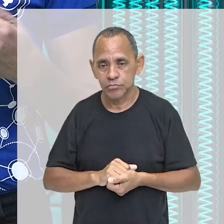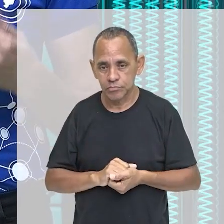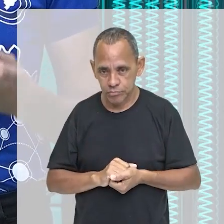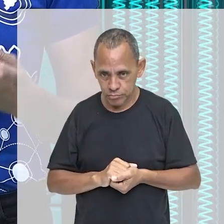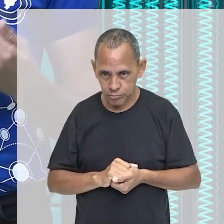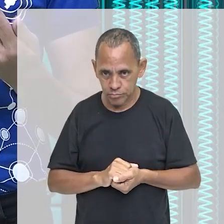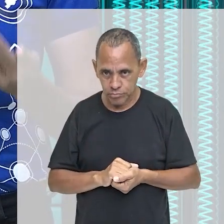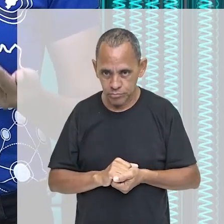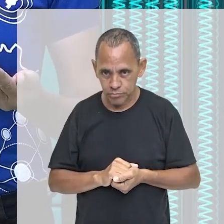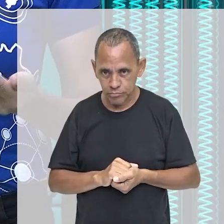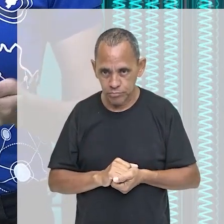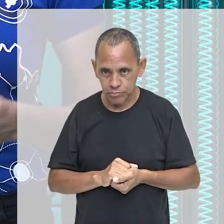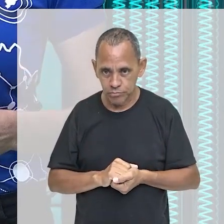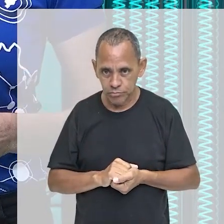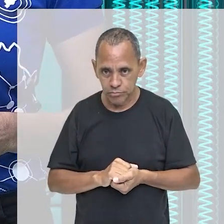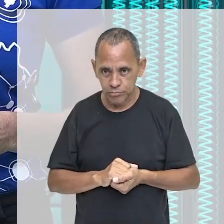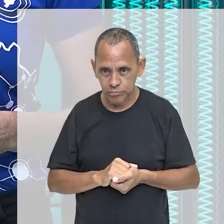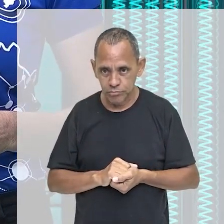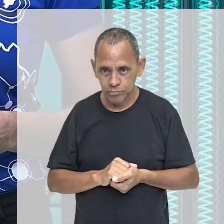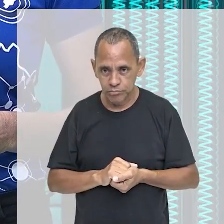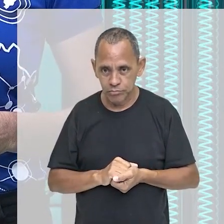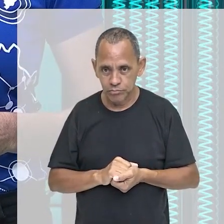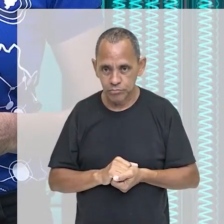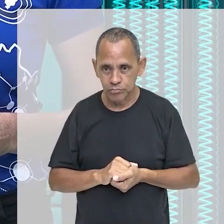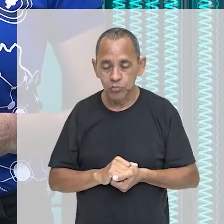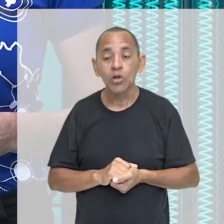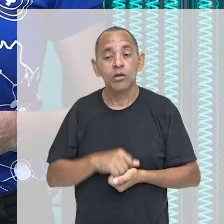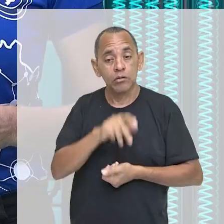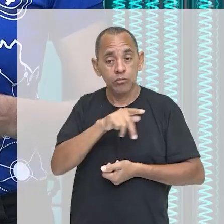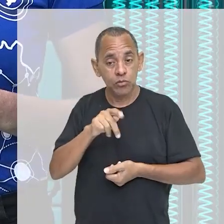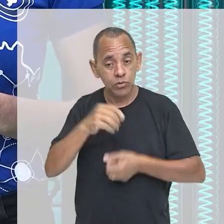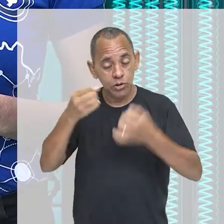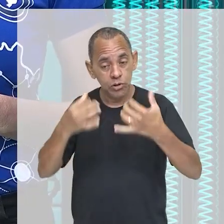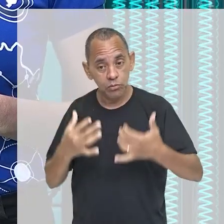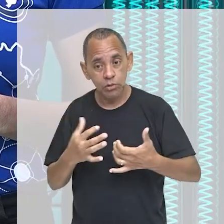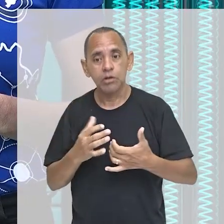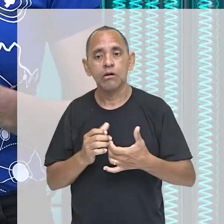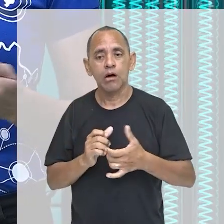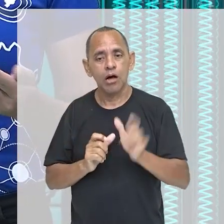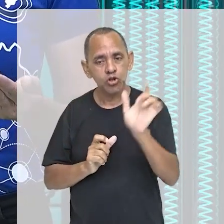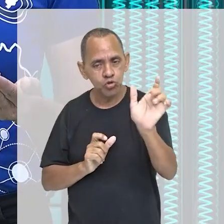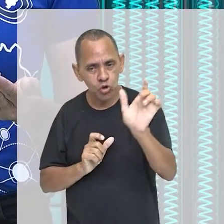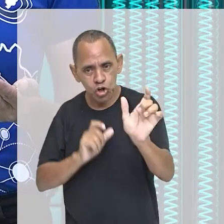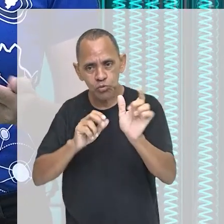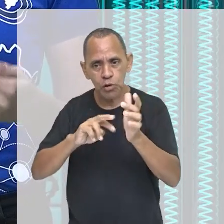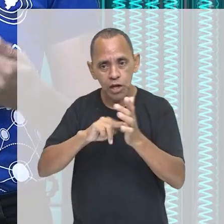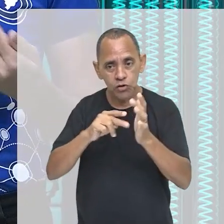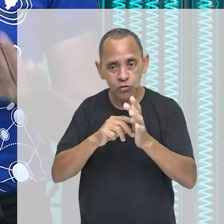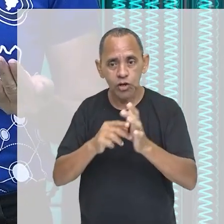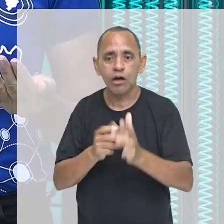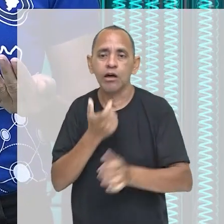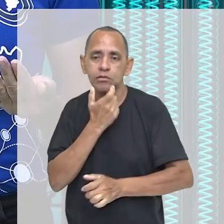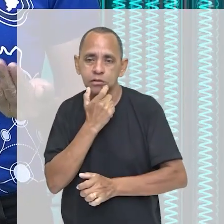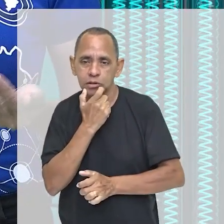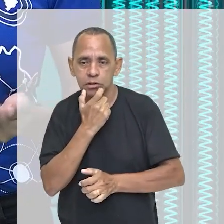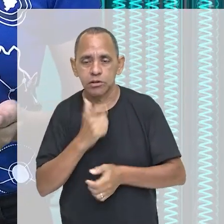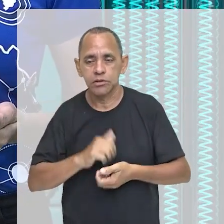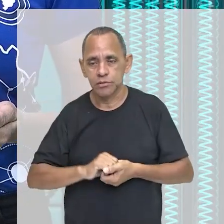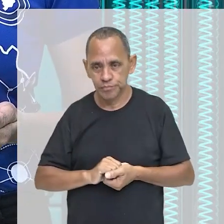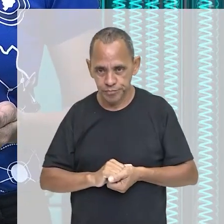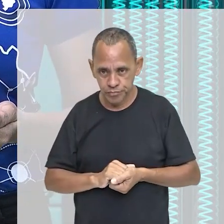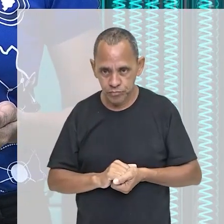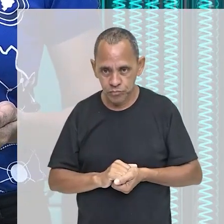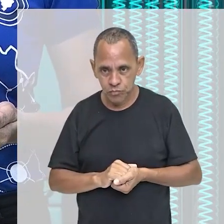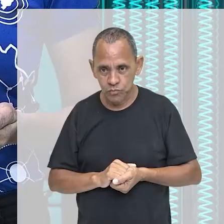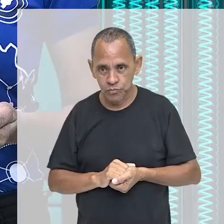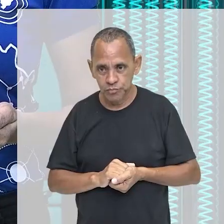sings, furthermore, she dances. E mais ainda, she sings, also,